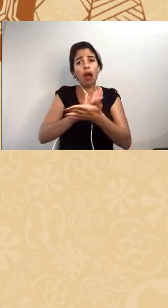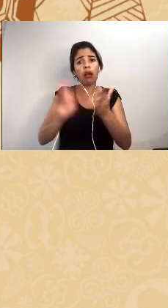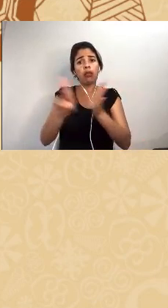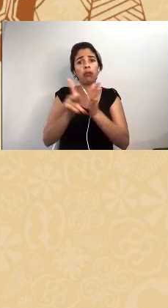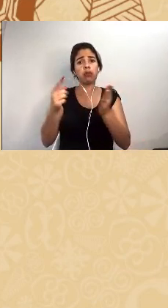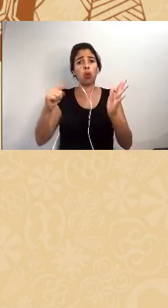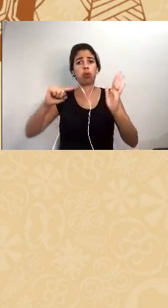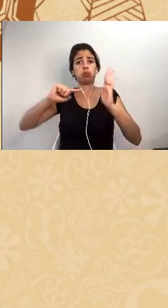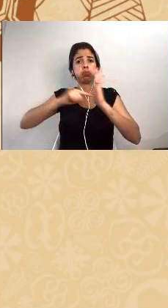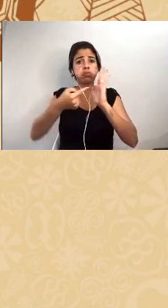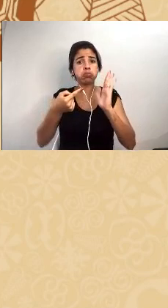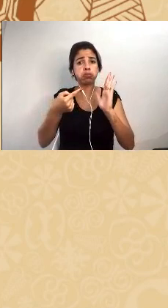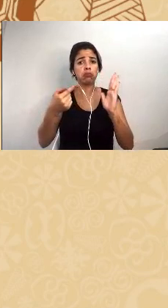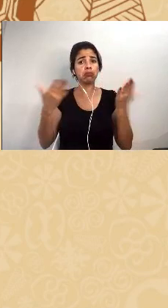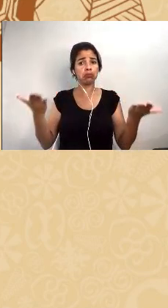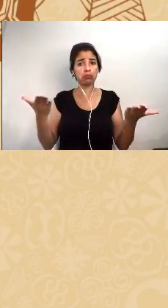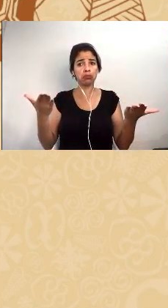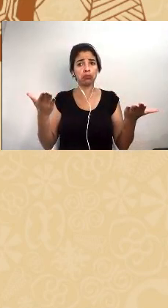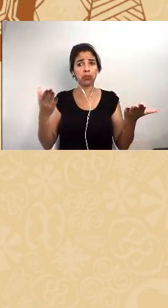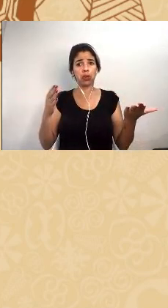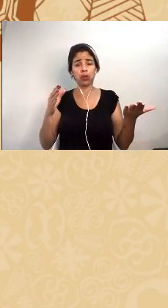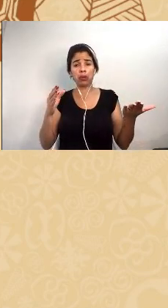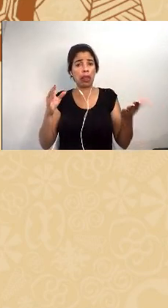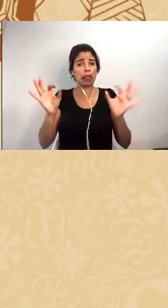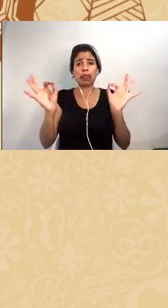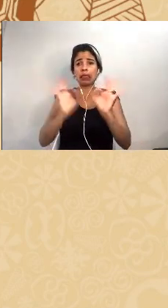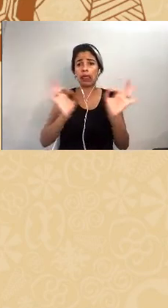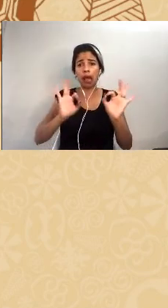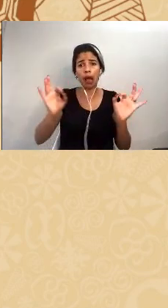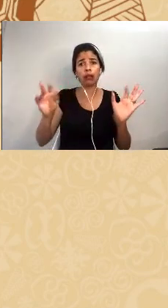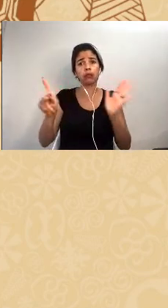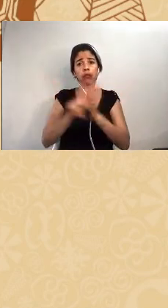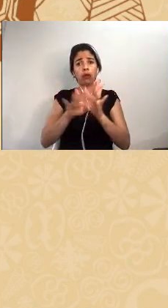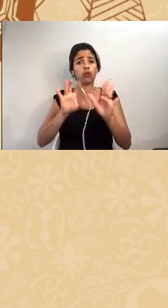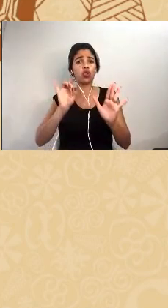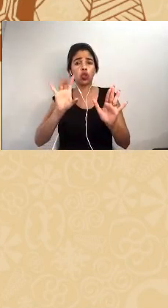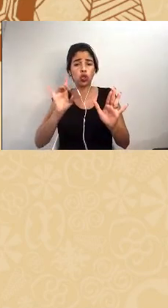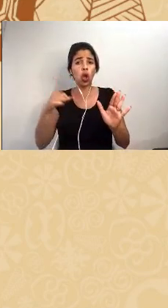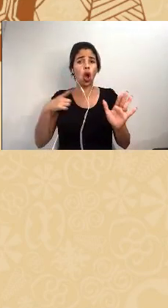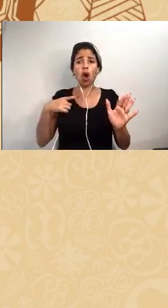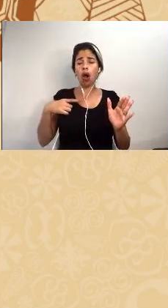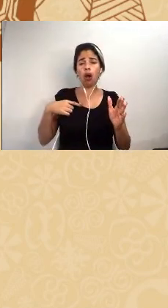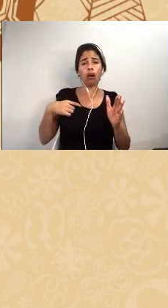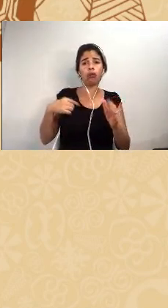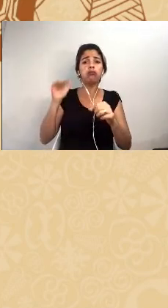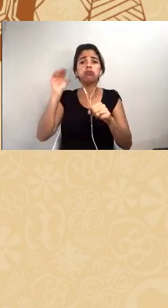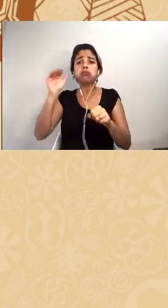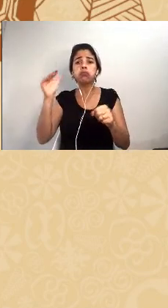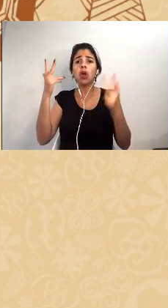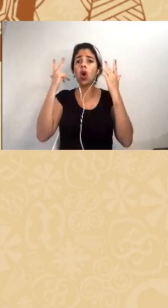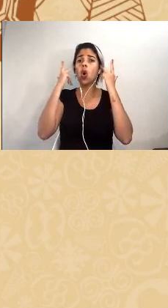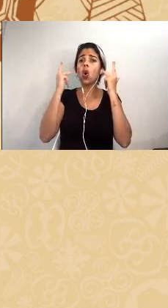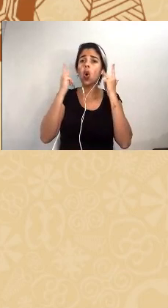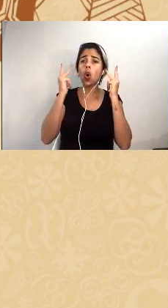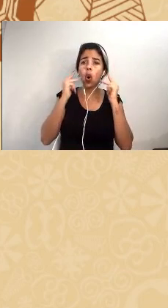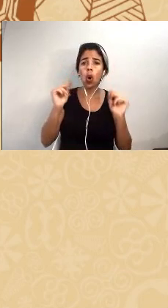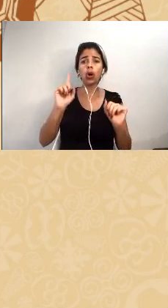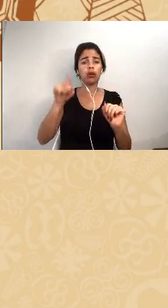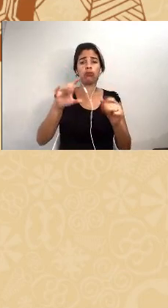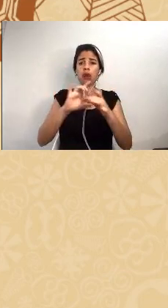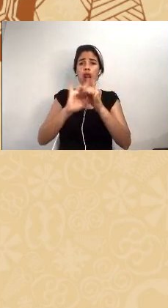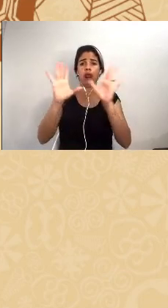um indício ou coisa, ou não está cometendo nenhum indício. Apenas uma abordagem de rotina, o senhor está liberado. Abordagem de rotina.